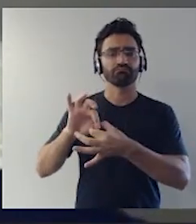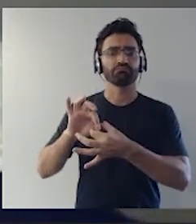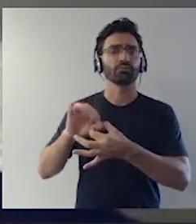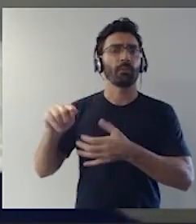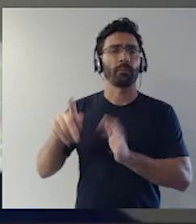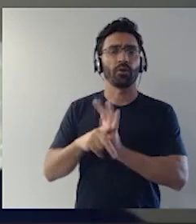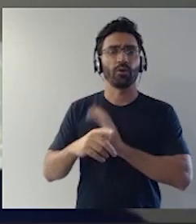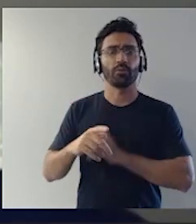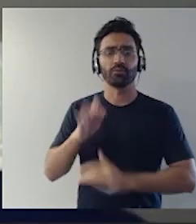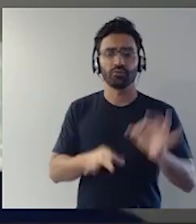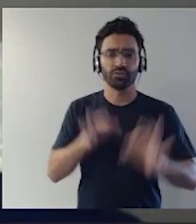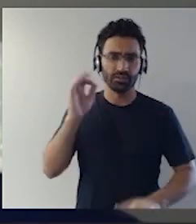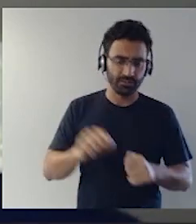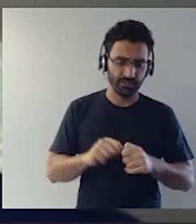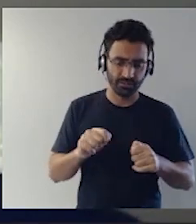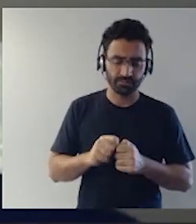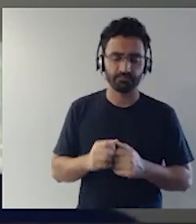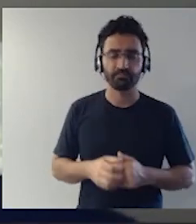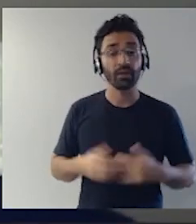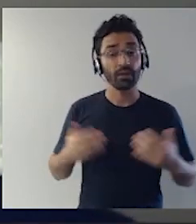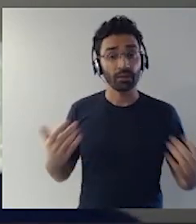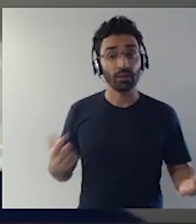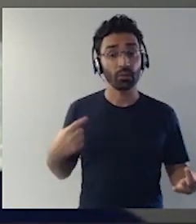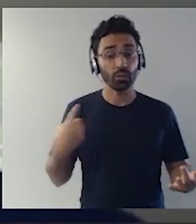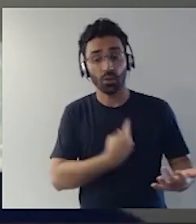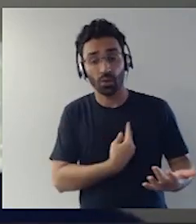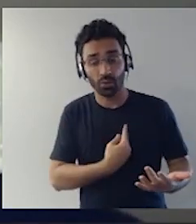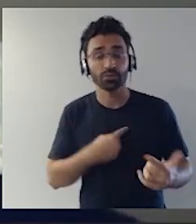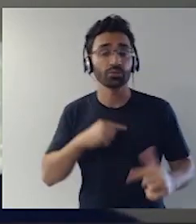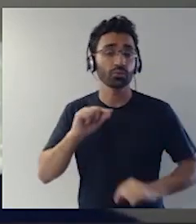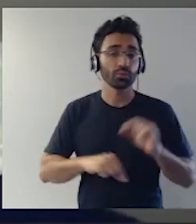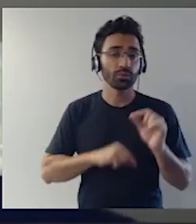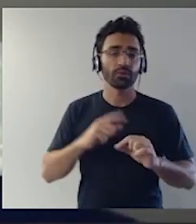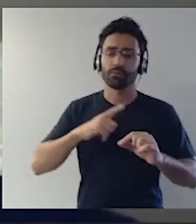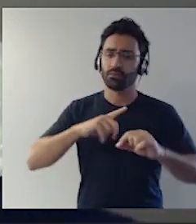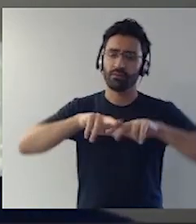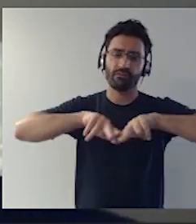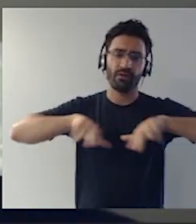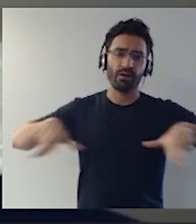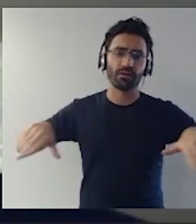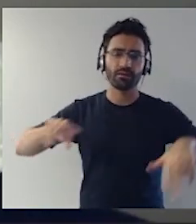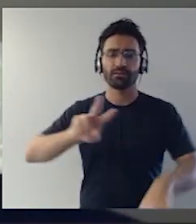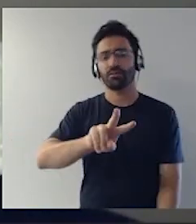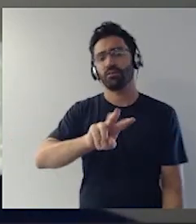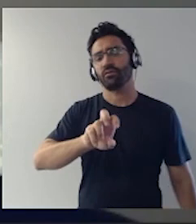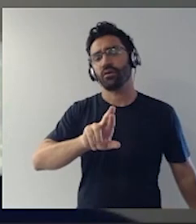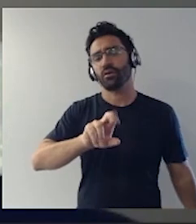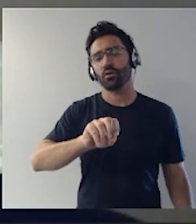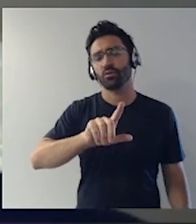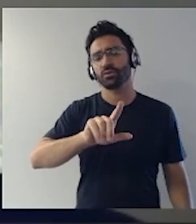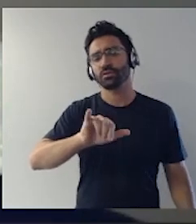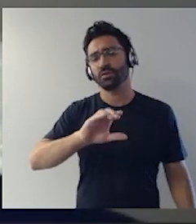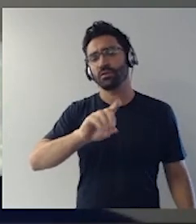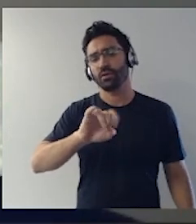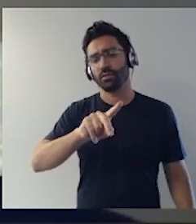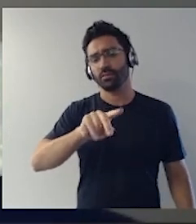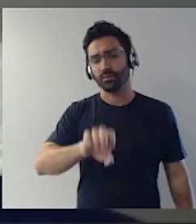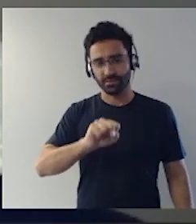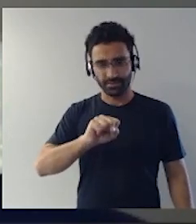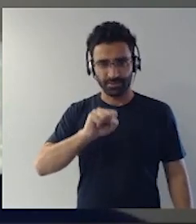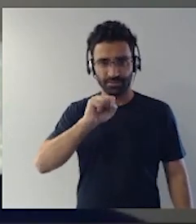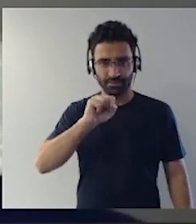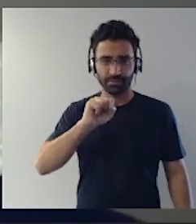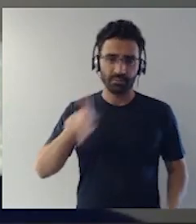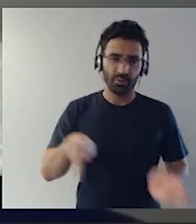Poder Judiciário. Então, nós estamos tratando aqui de várias velocidades do direito